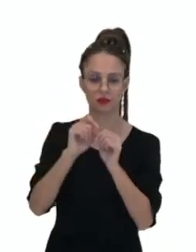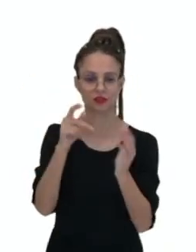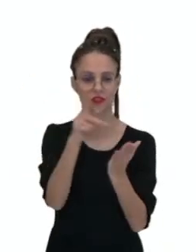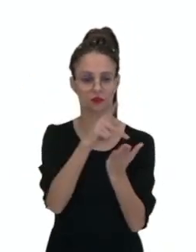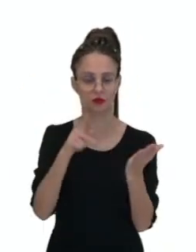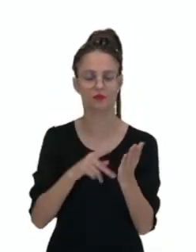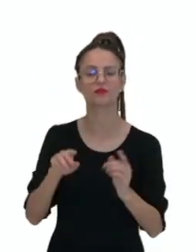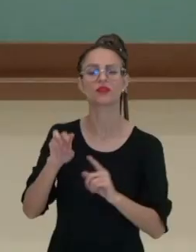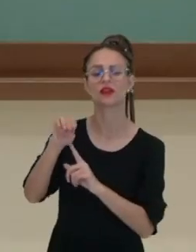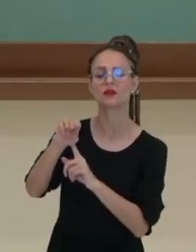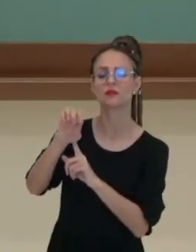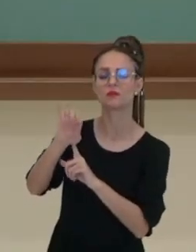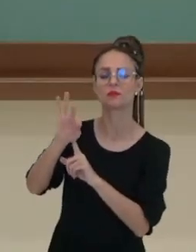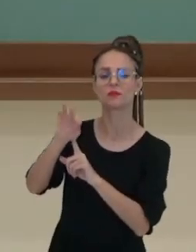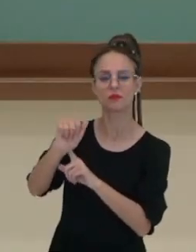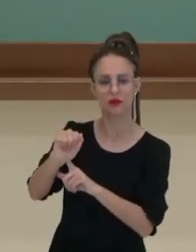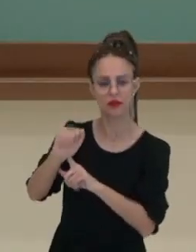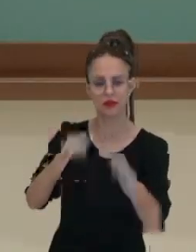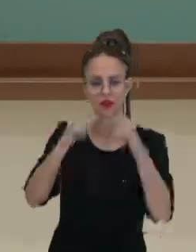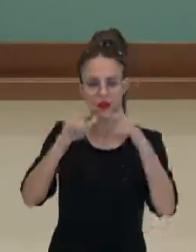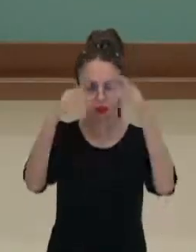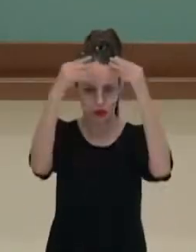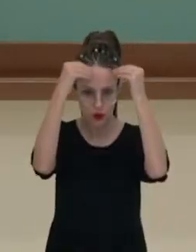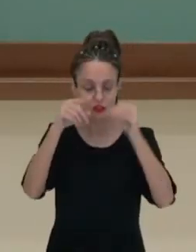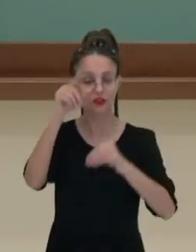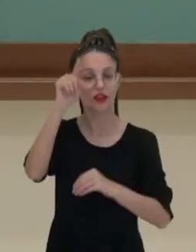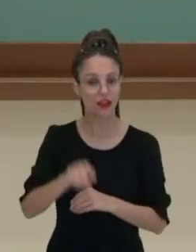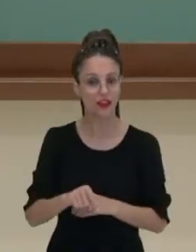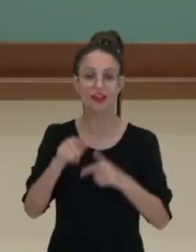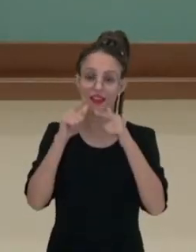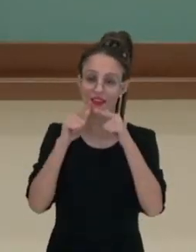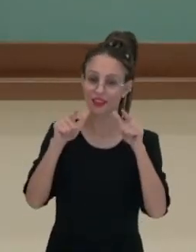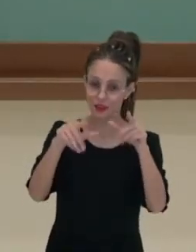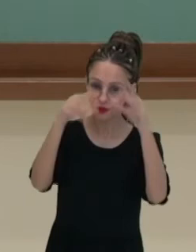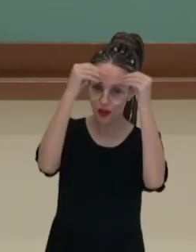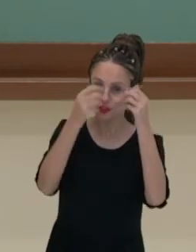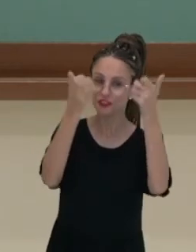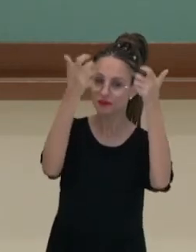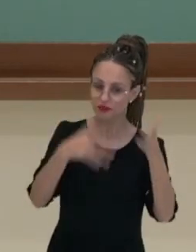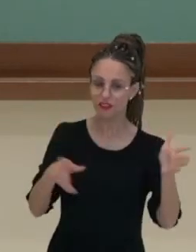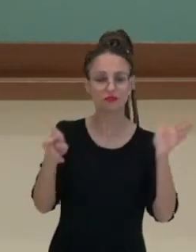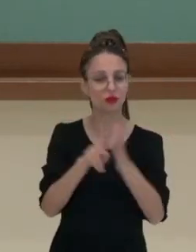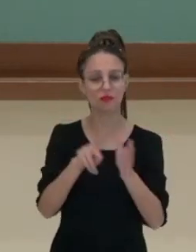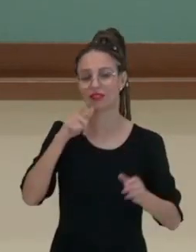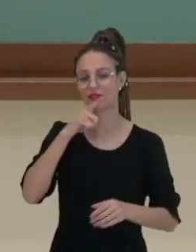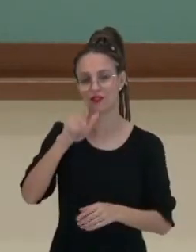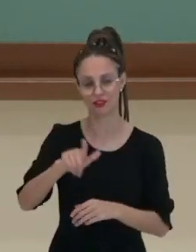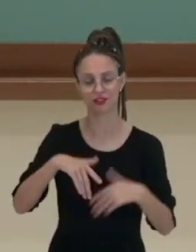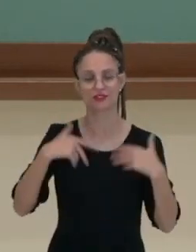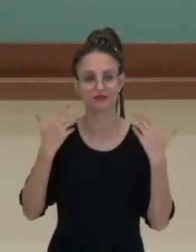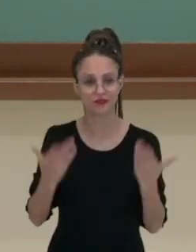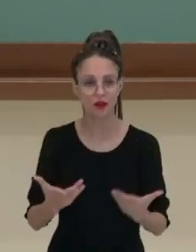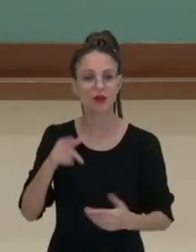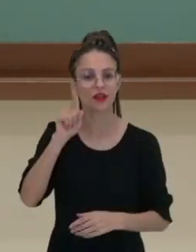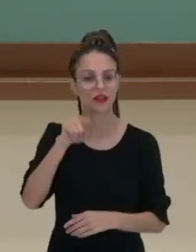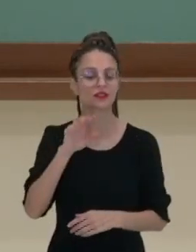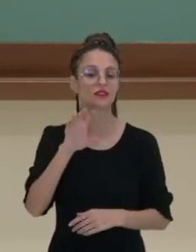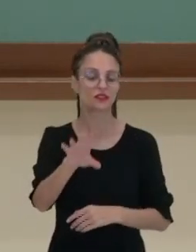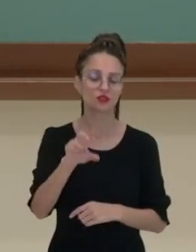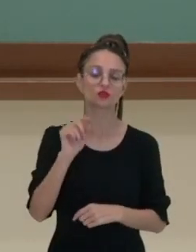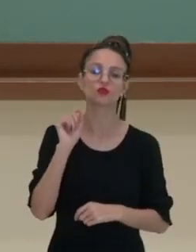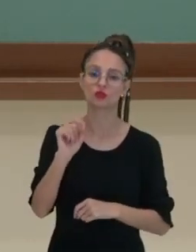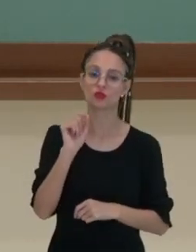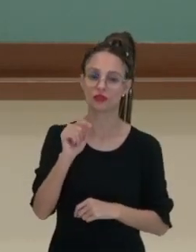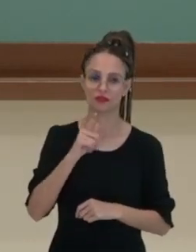é a metalinguagem, professora? É a linguagem explicando a própria linguagem. Então eu tenho exatamente isso aqui